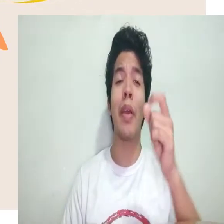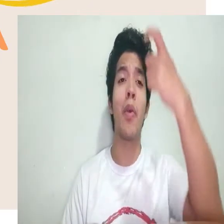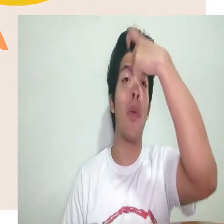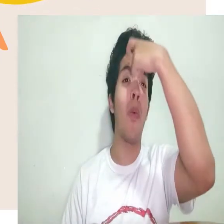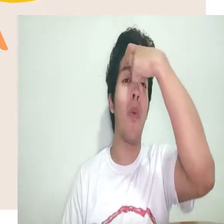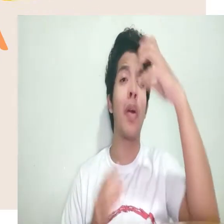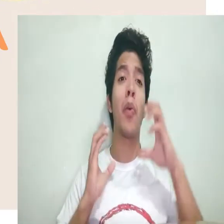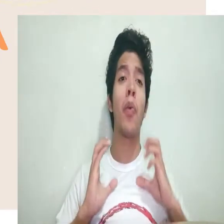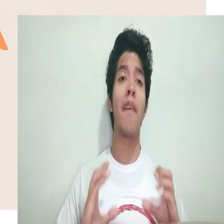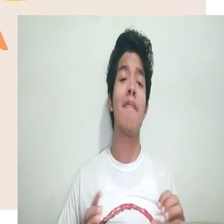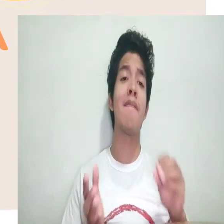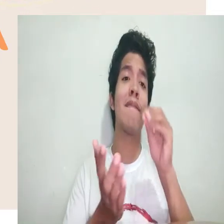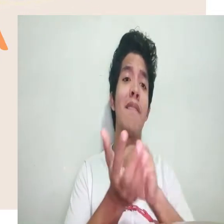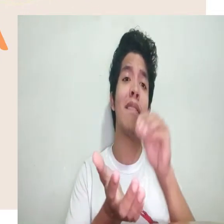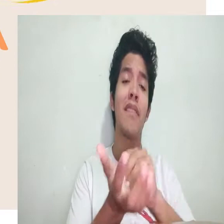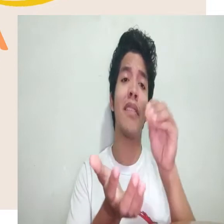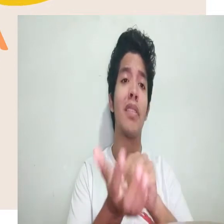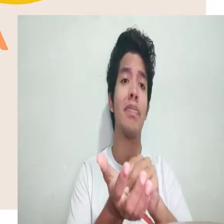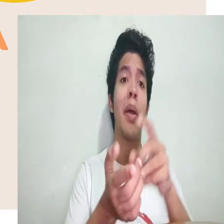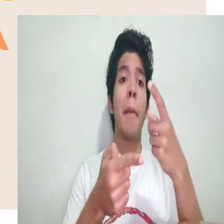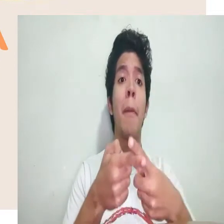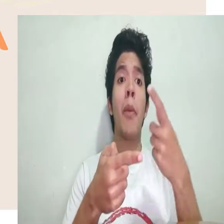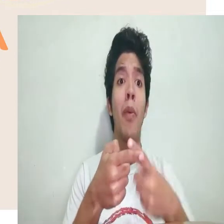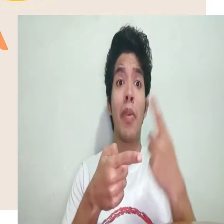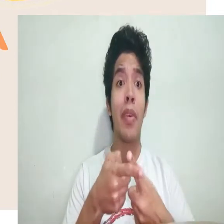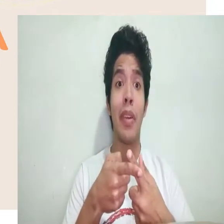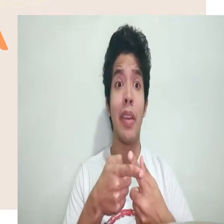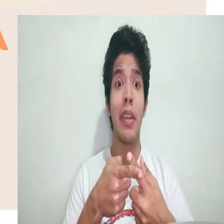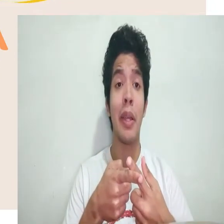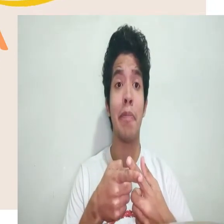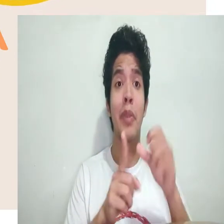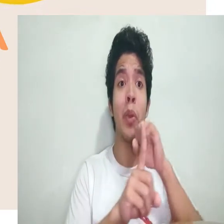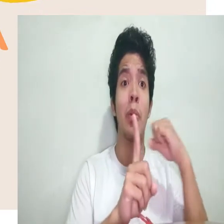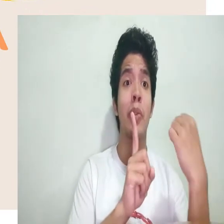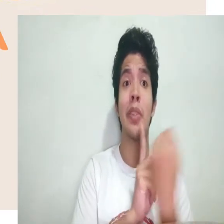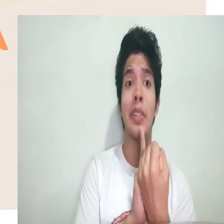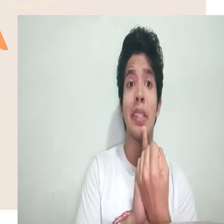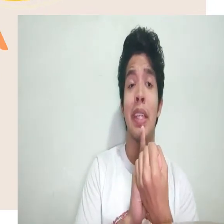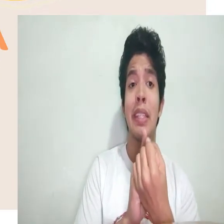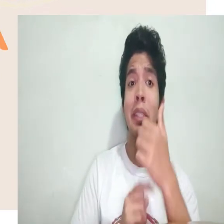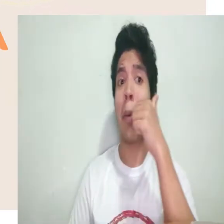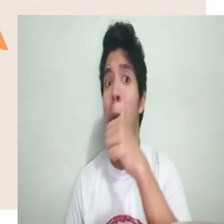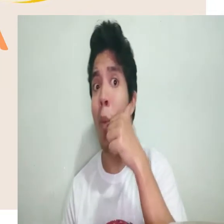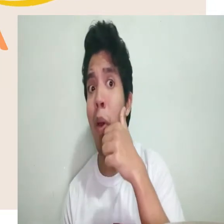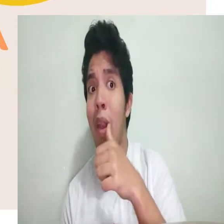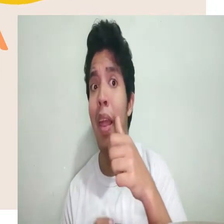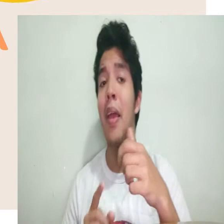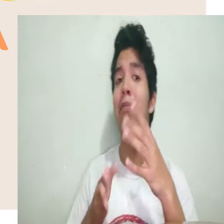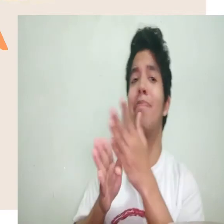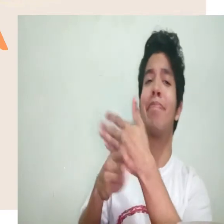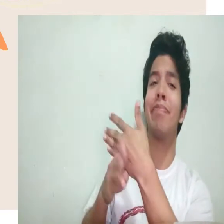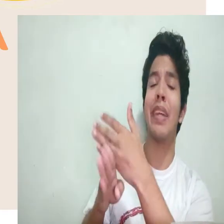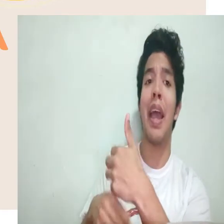As narrativas revelam um abandono social na questão de produção de cidadania, pois essas meninas só passam a